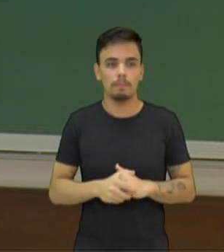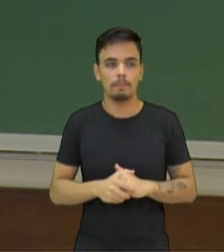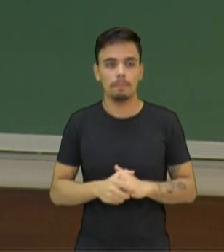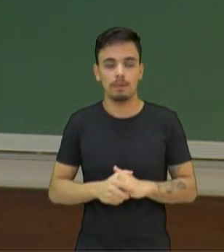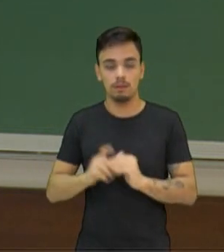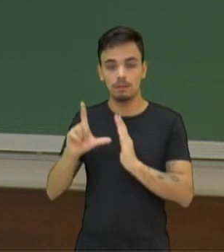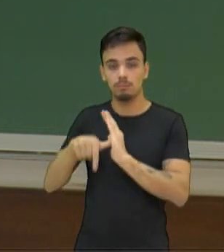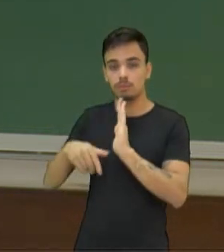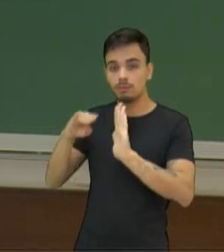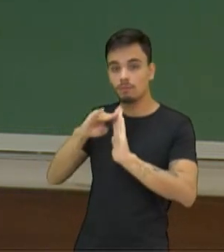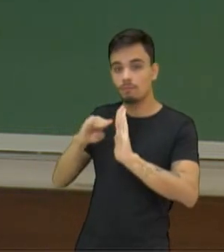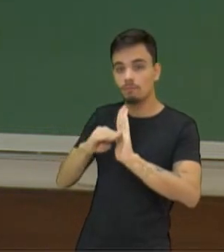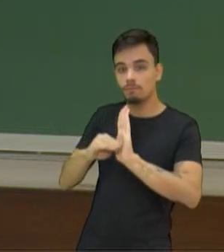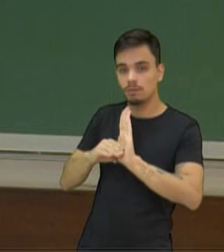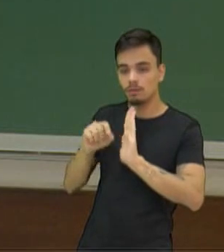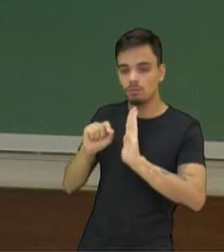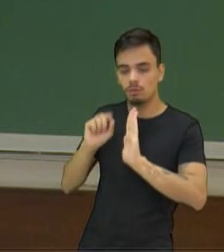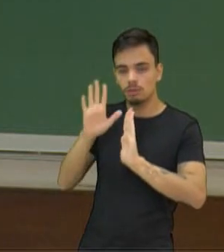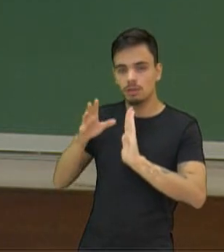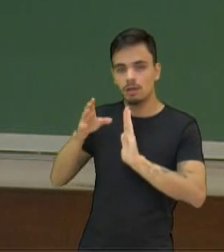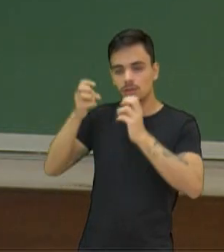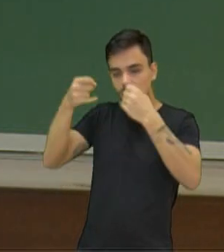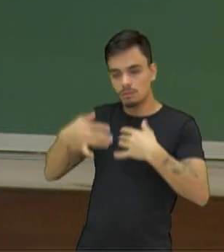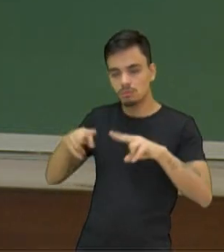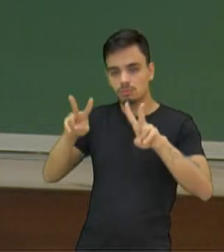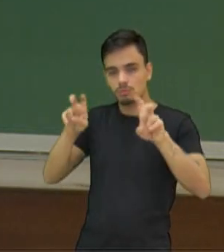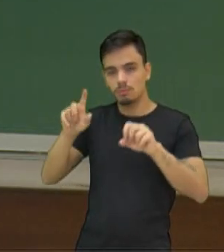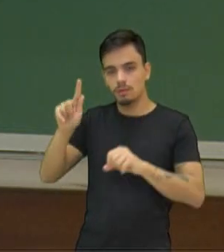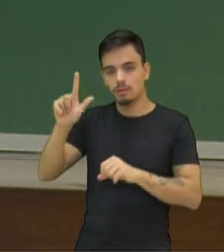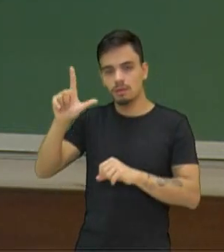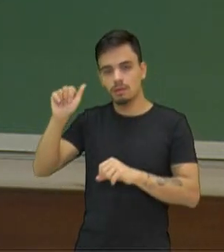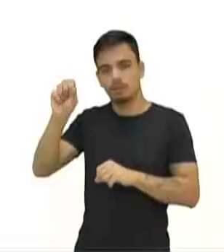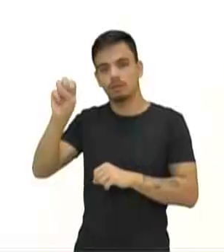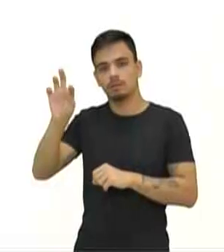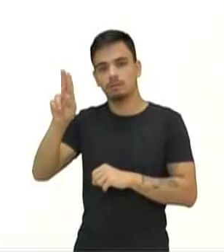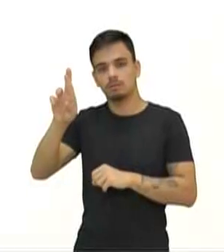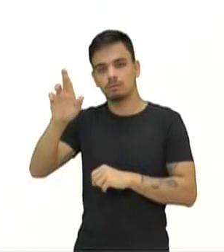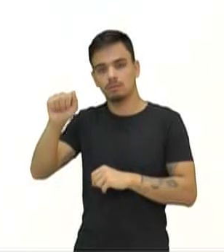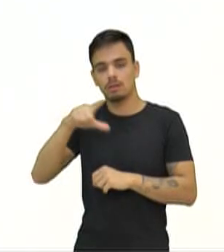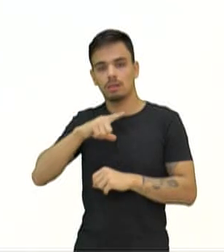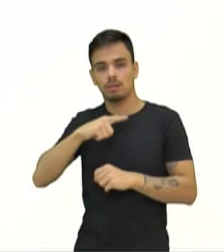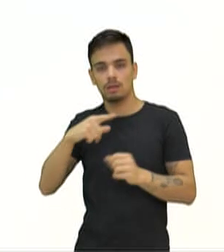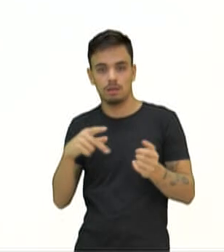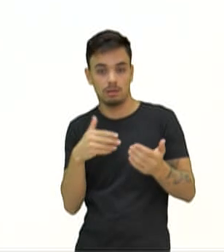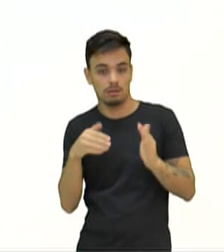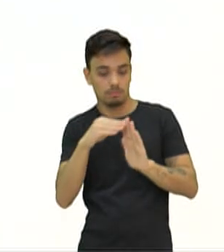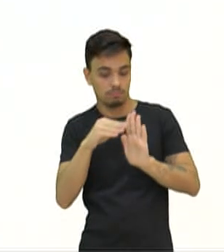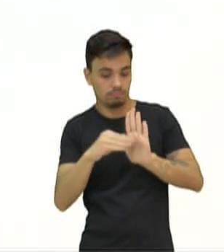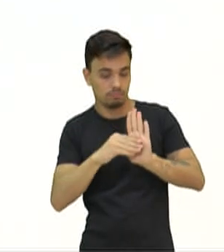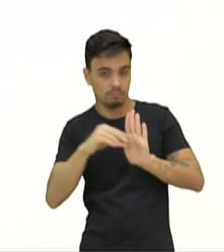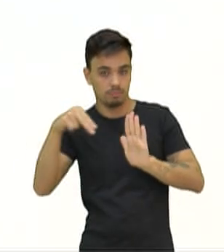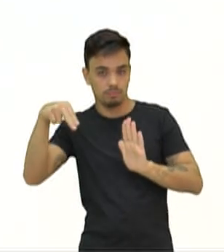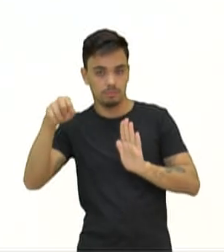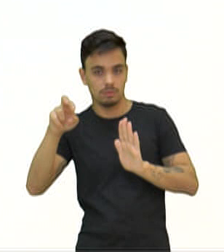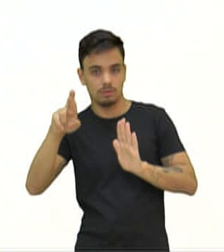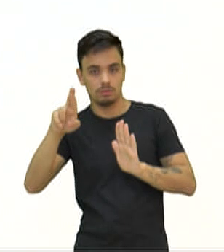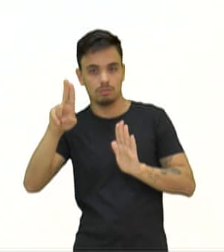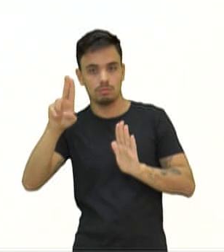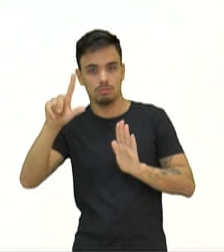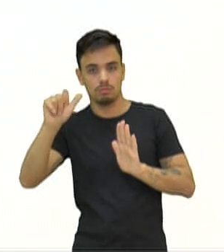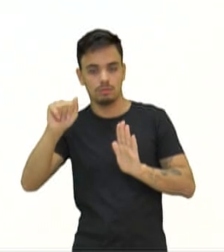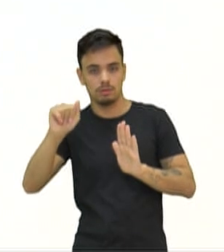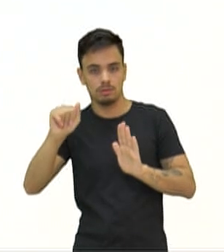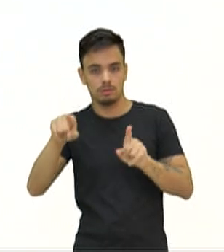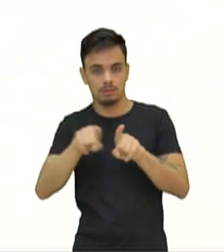Após essa fase, né, que a gente falou da gástrula, entramos na fase de neurula e com ela, né, o processo da